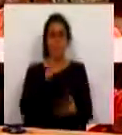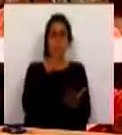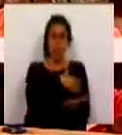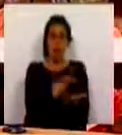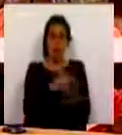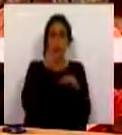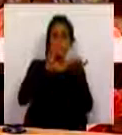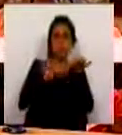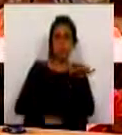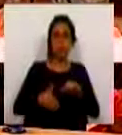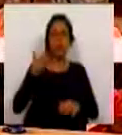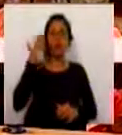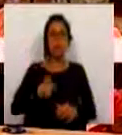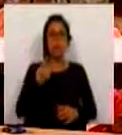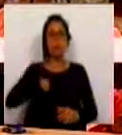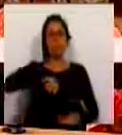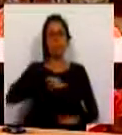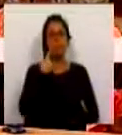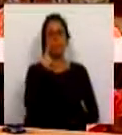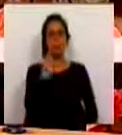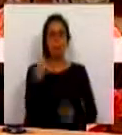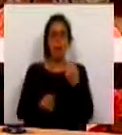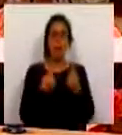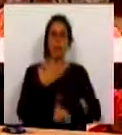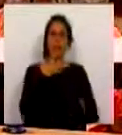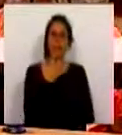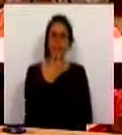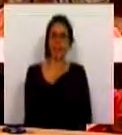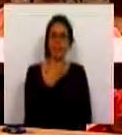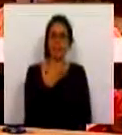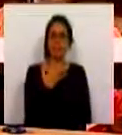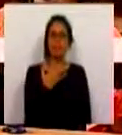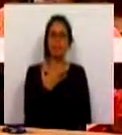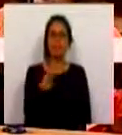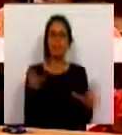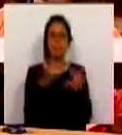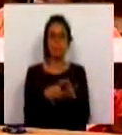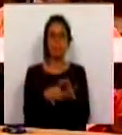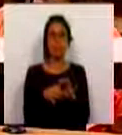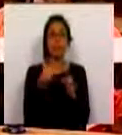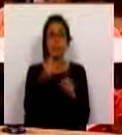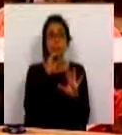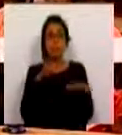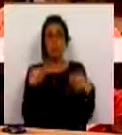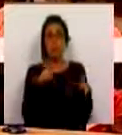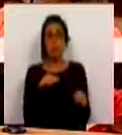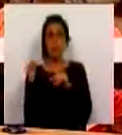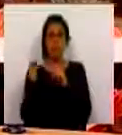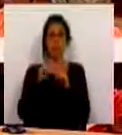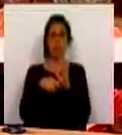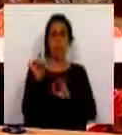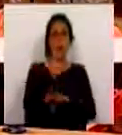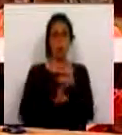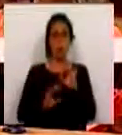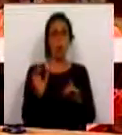aqui, a Justiça manda reconhecer que há alguns receios no que toca a um eventual afastamento do projeto